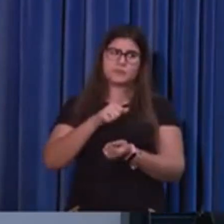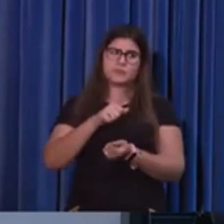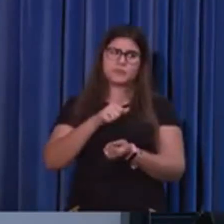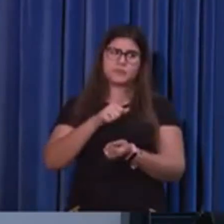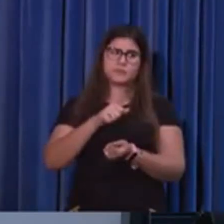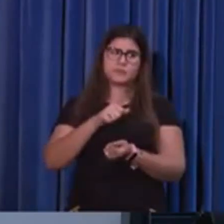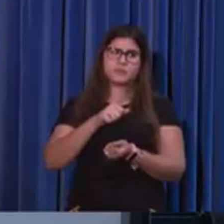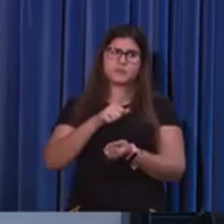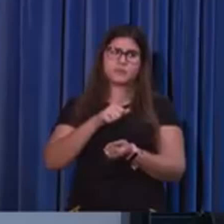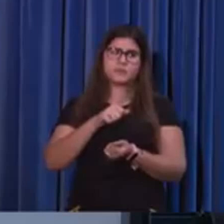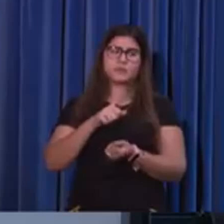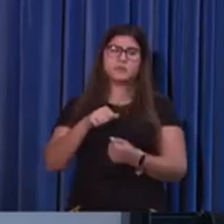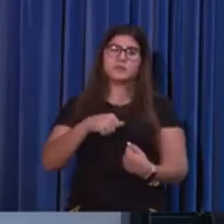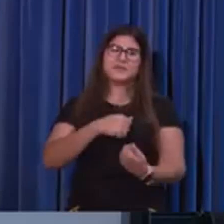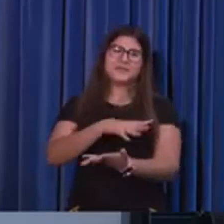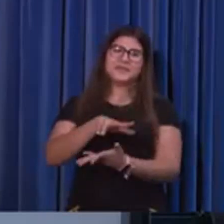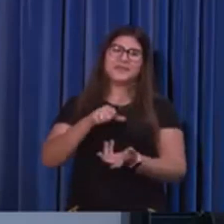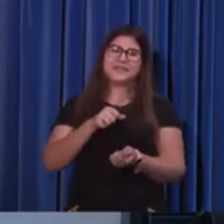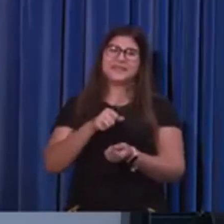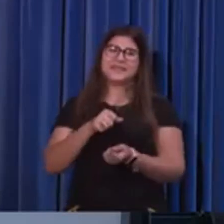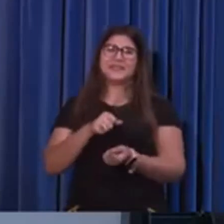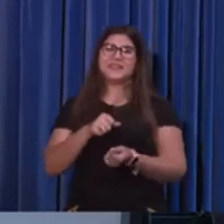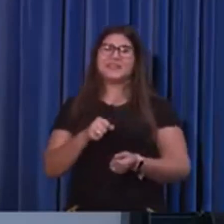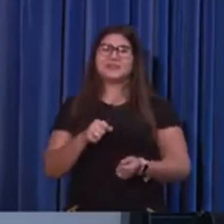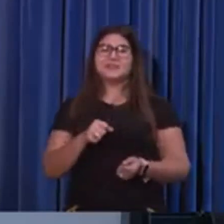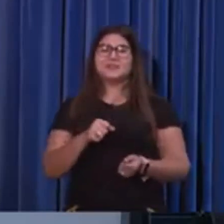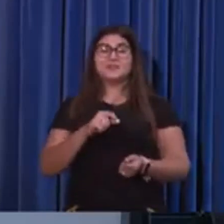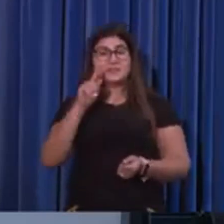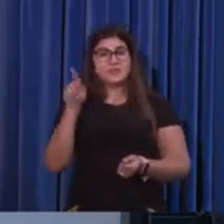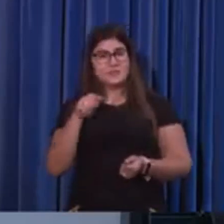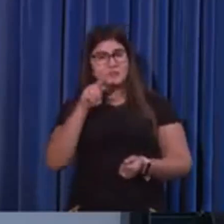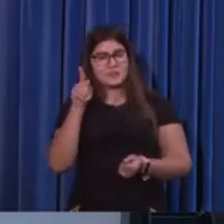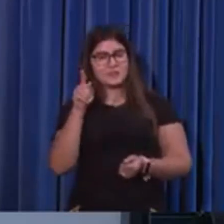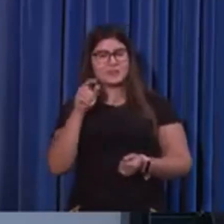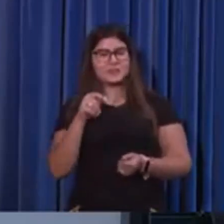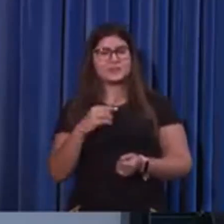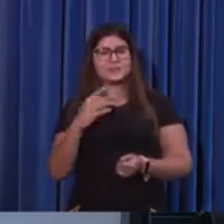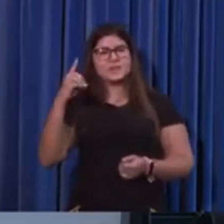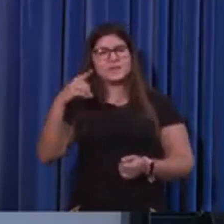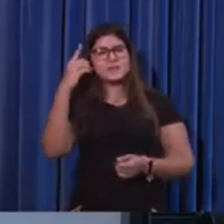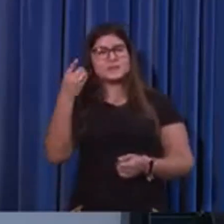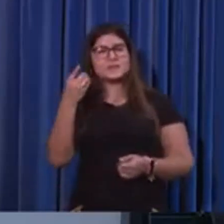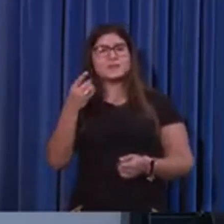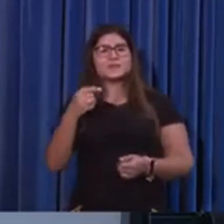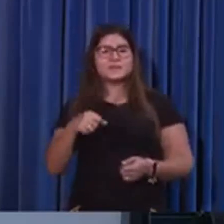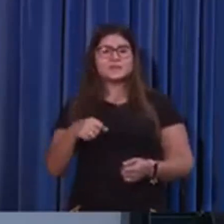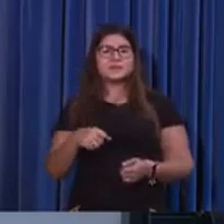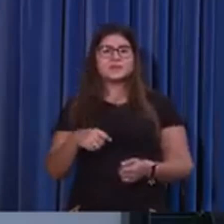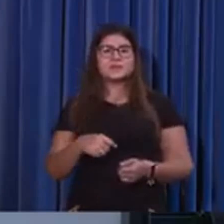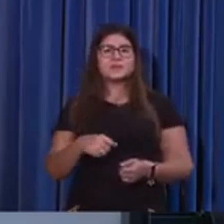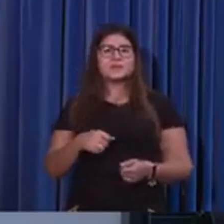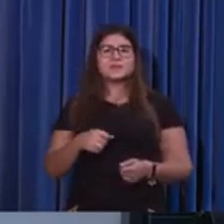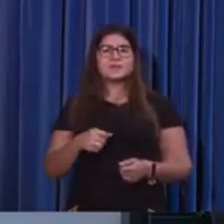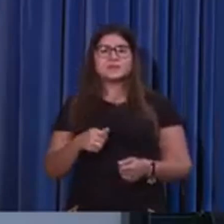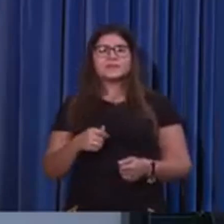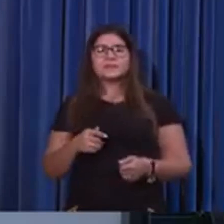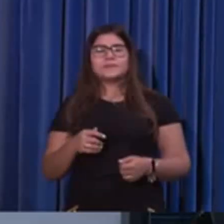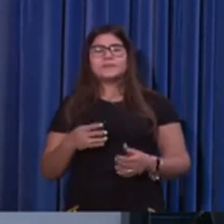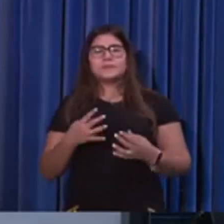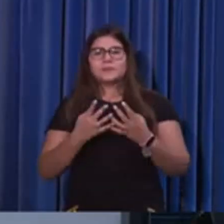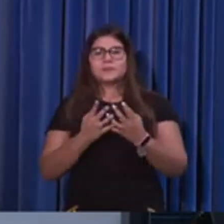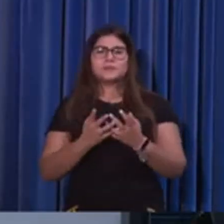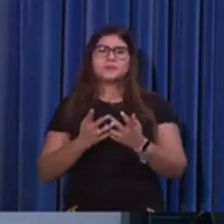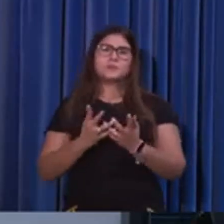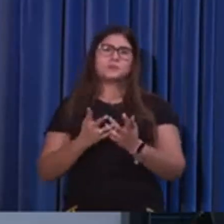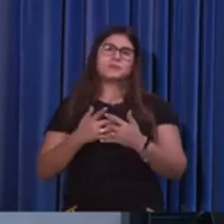deixa eu confundindo aqui os termos, que a terra era redonda, depois houve aquela confusão, não, a terra é plana, e esse